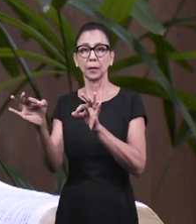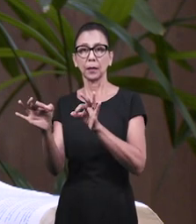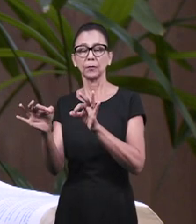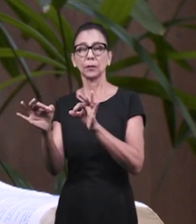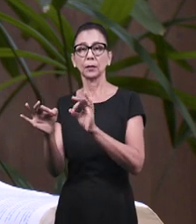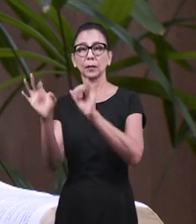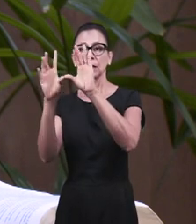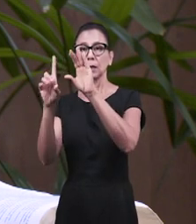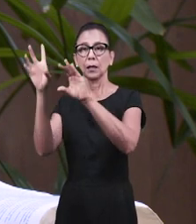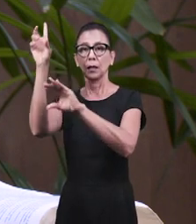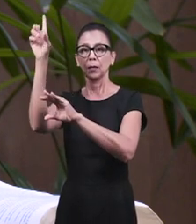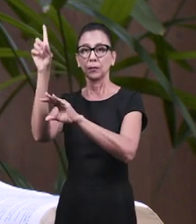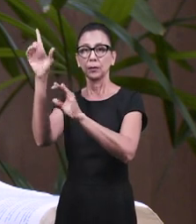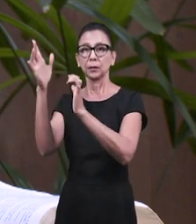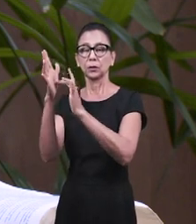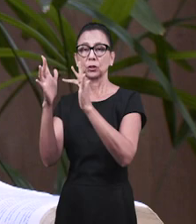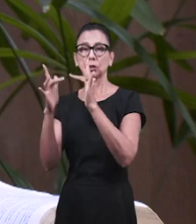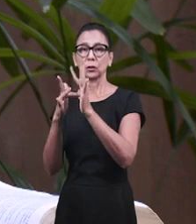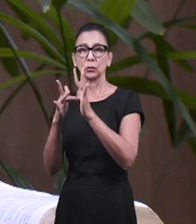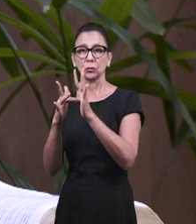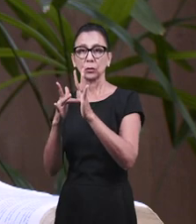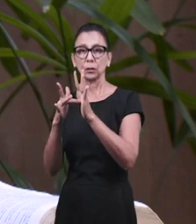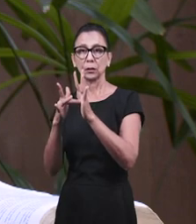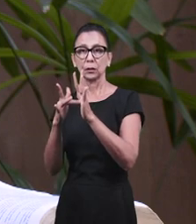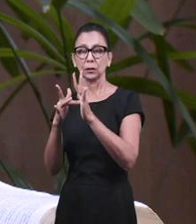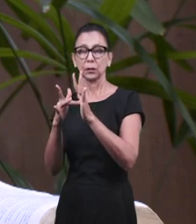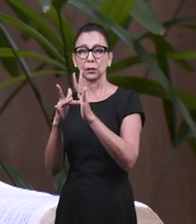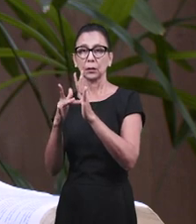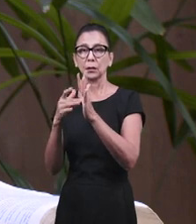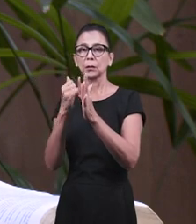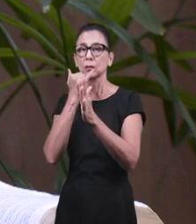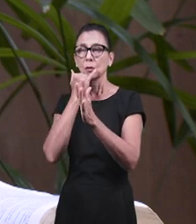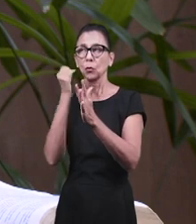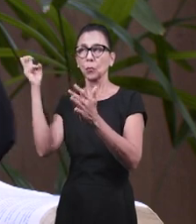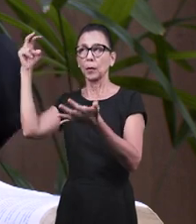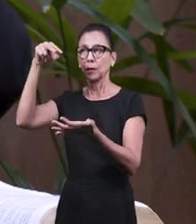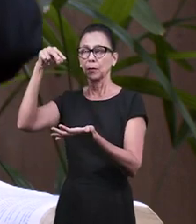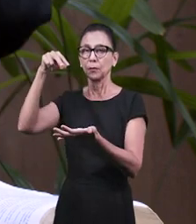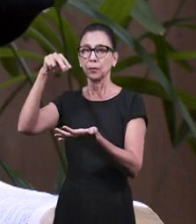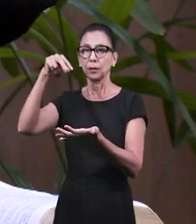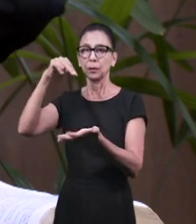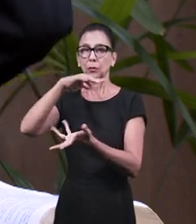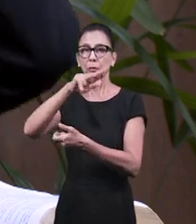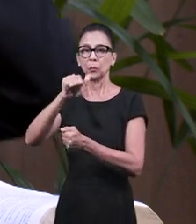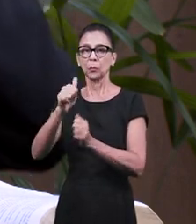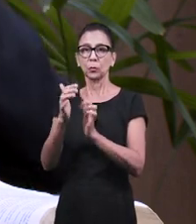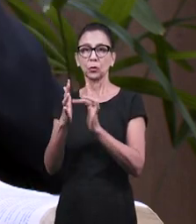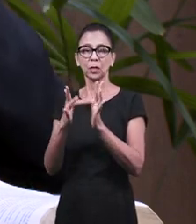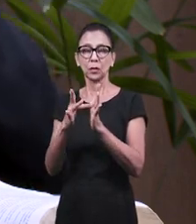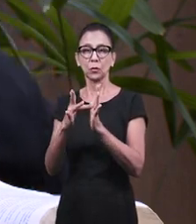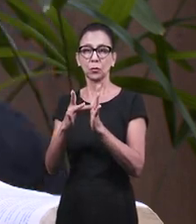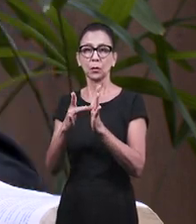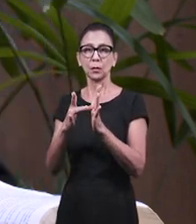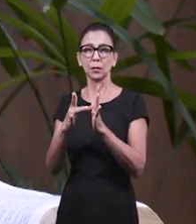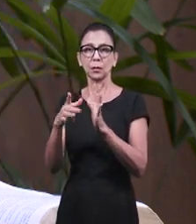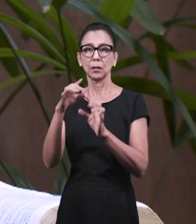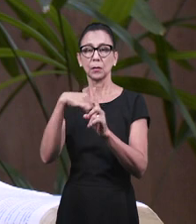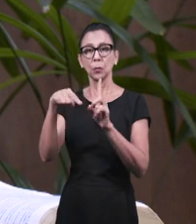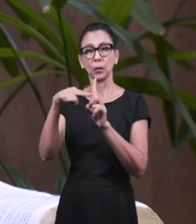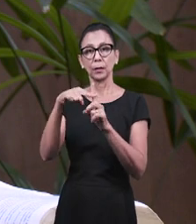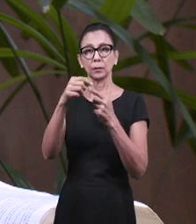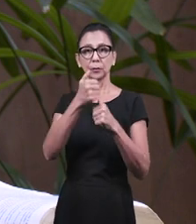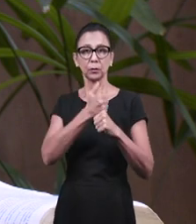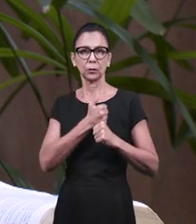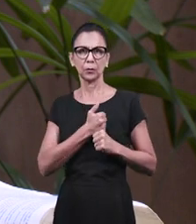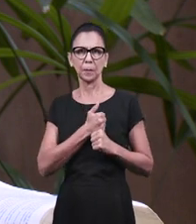um preparo para estabelecer o Novo Testamento. E por que Moisés tinha um véu?